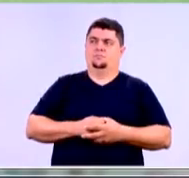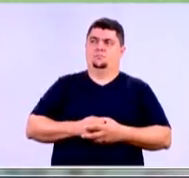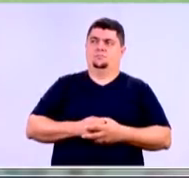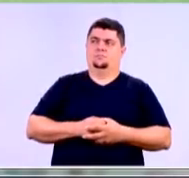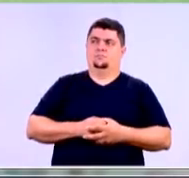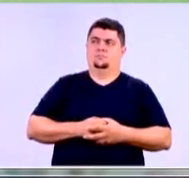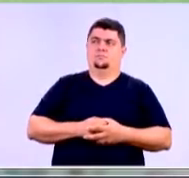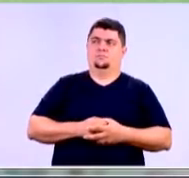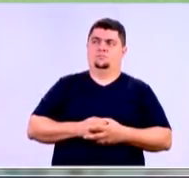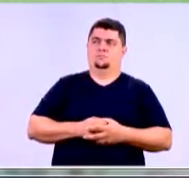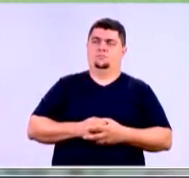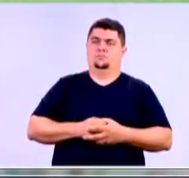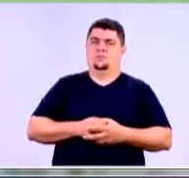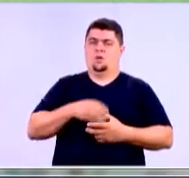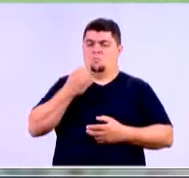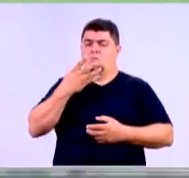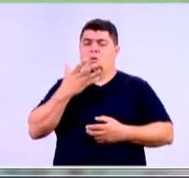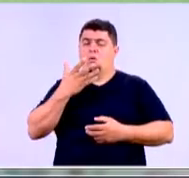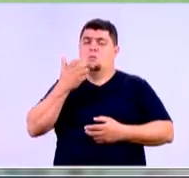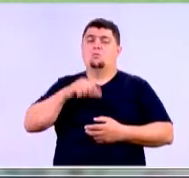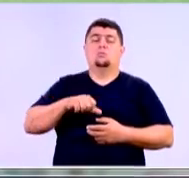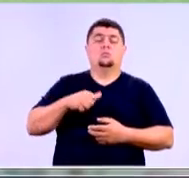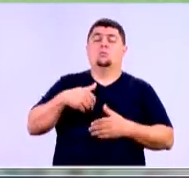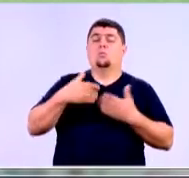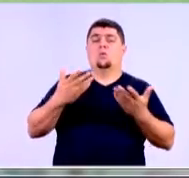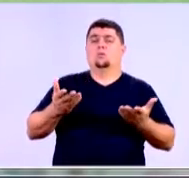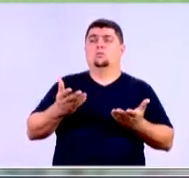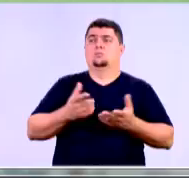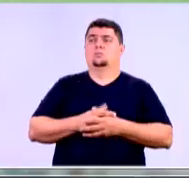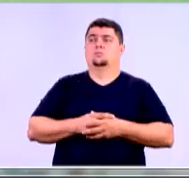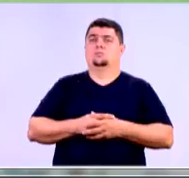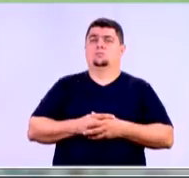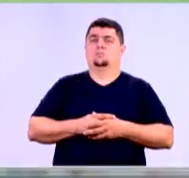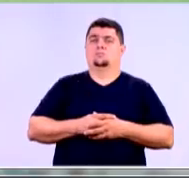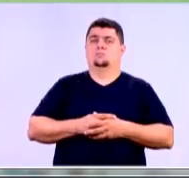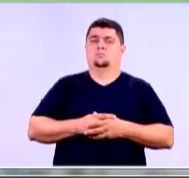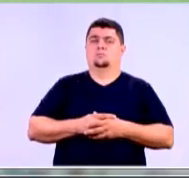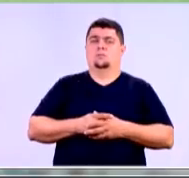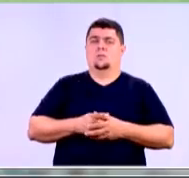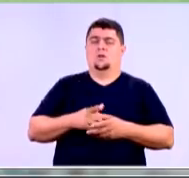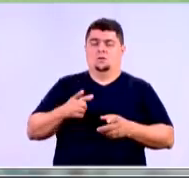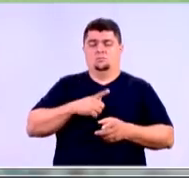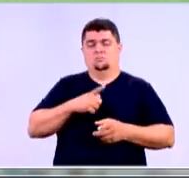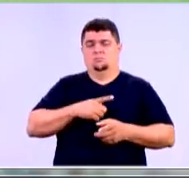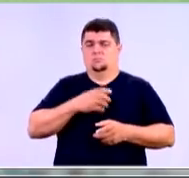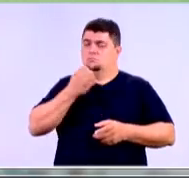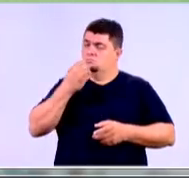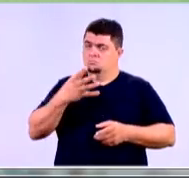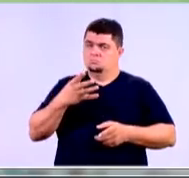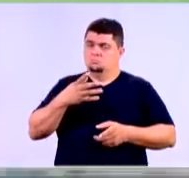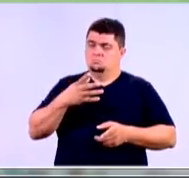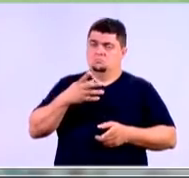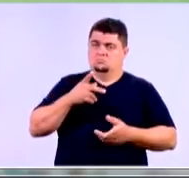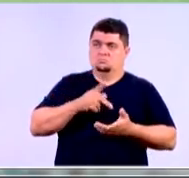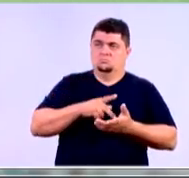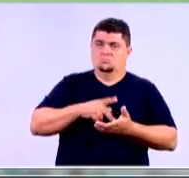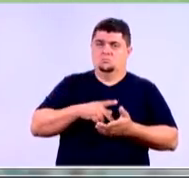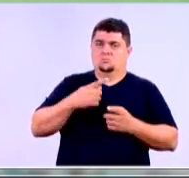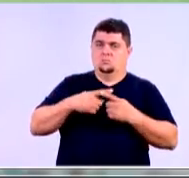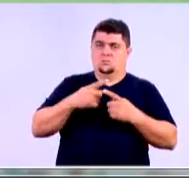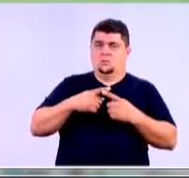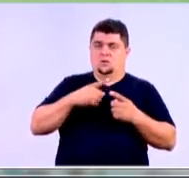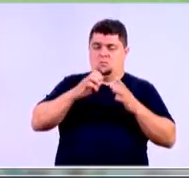0,68. E aí, é um dado positivo ou um dado mais preocupante? Então, ela ainda está numa situação favorável também, se a empresa está